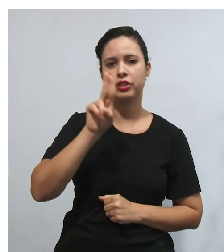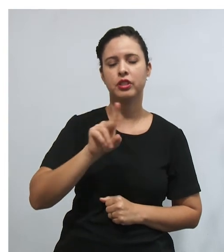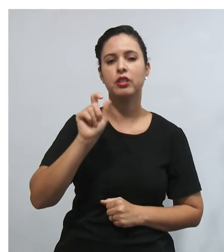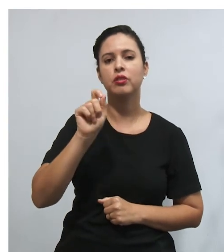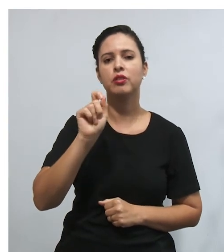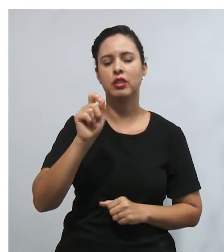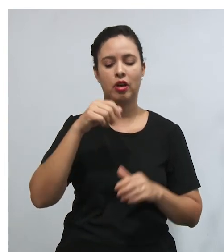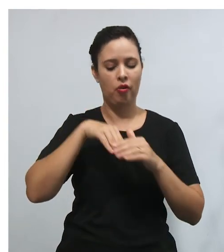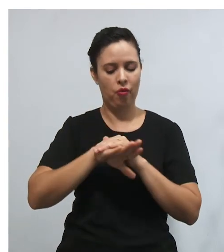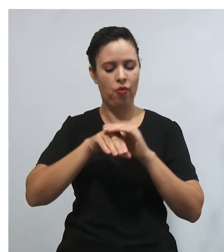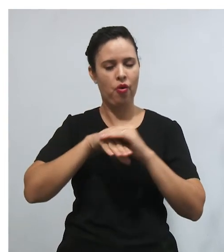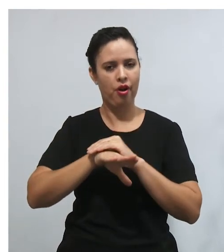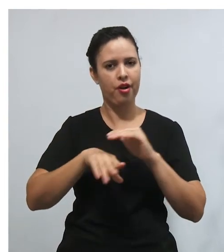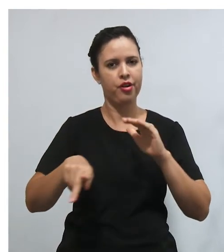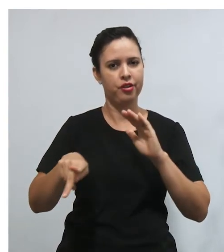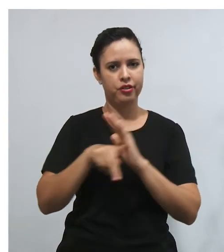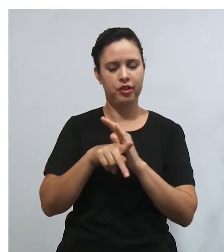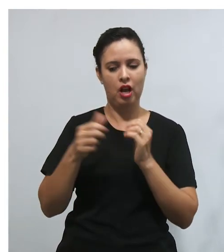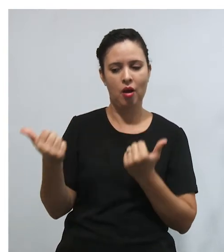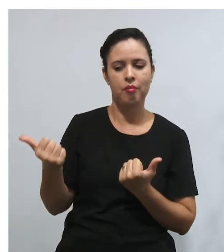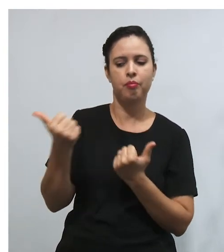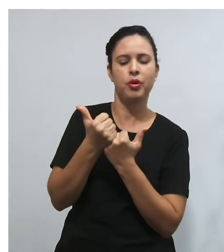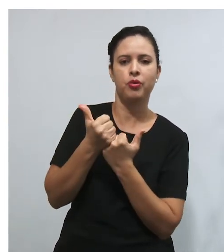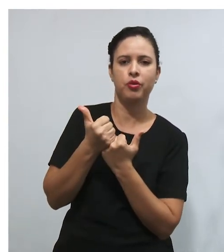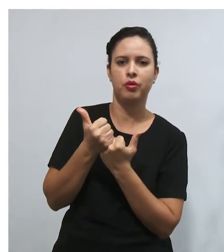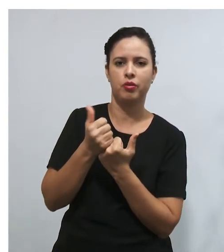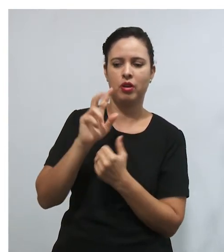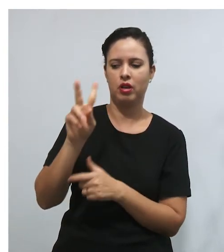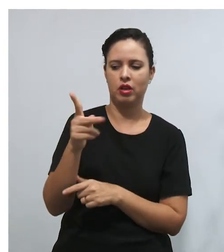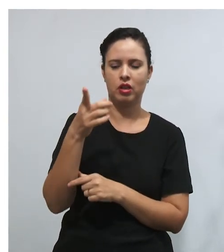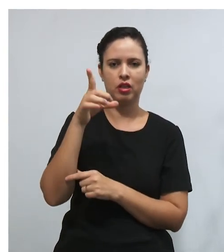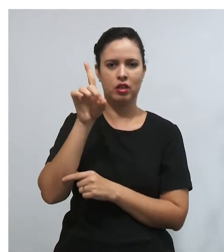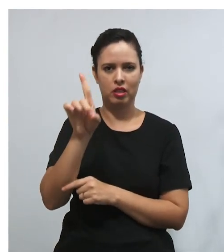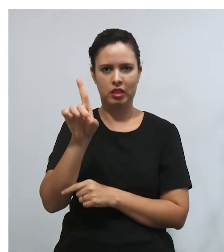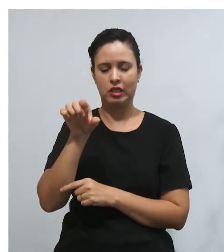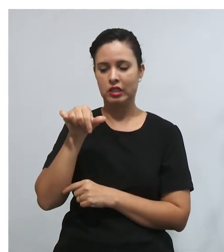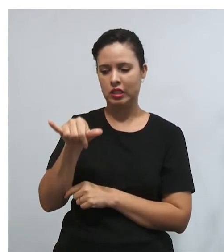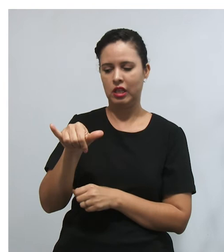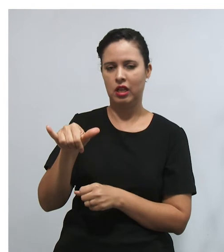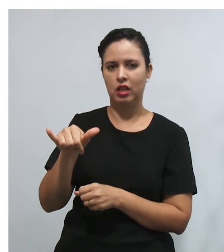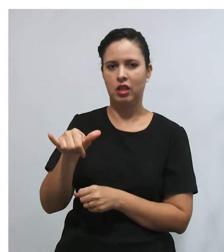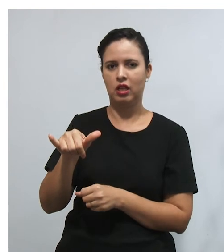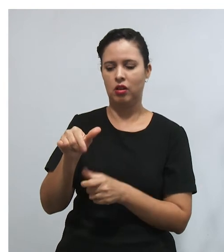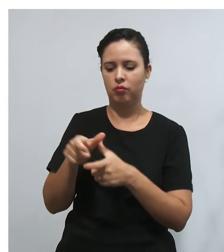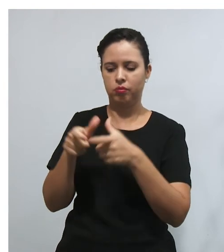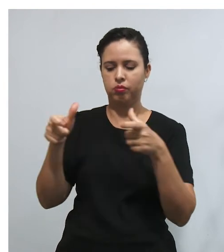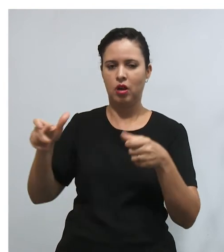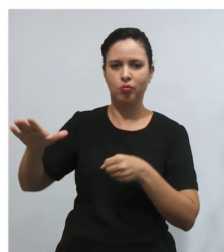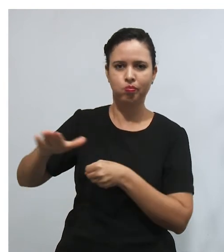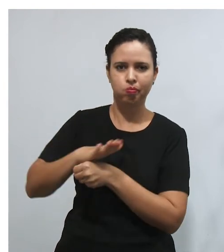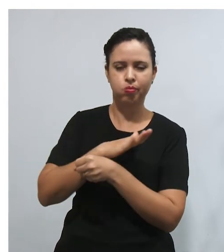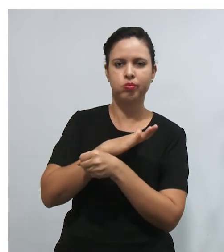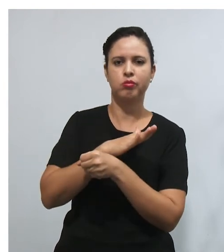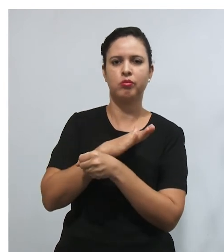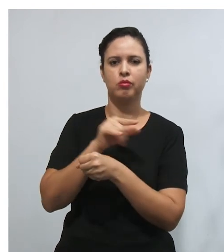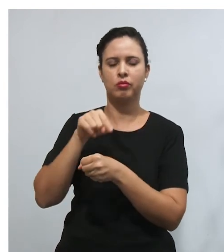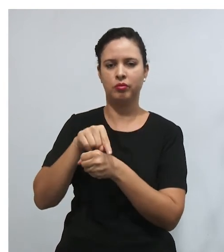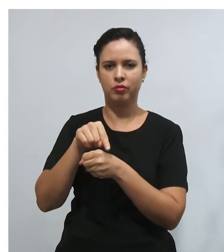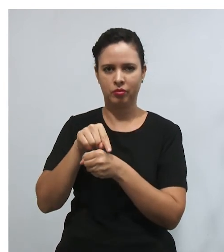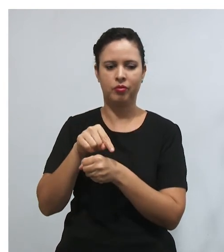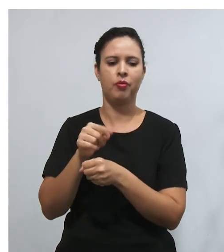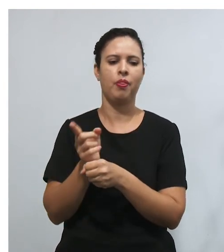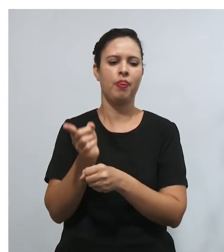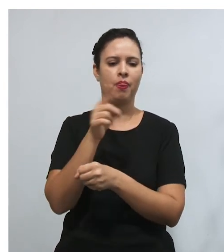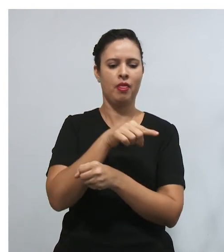para o disco rígido, quando o espaço no disco estiver escasso. Quando tiver escasso